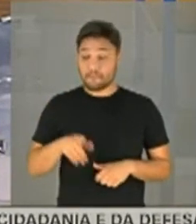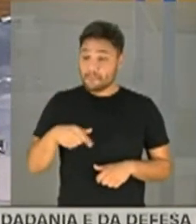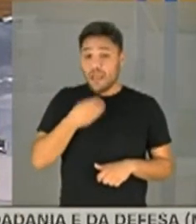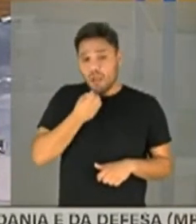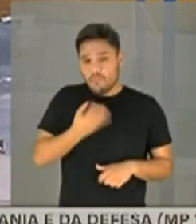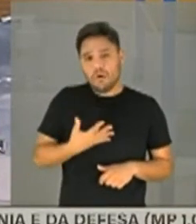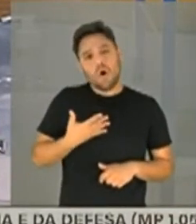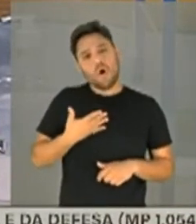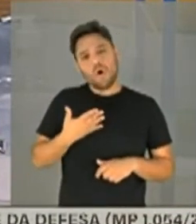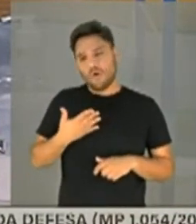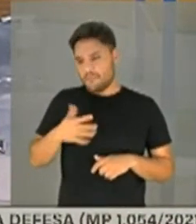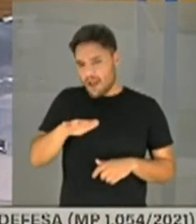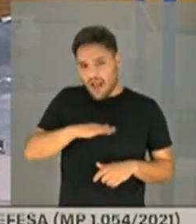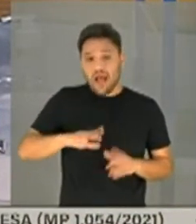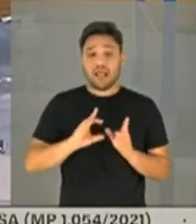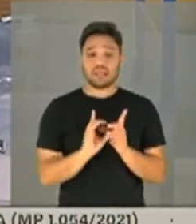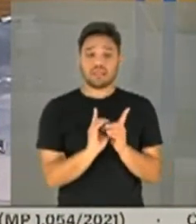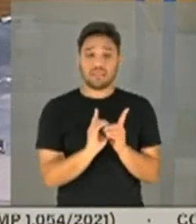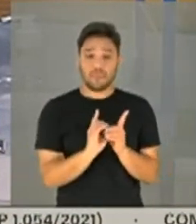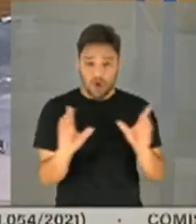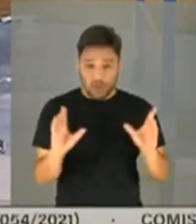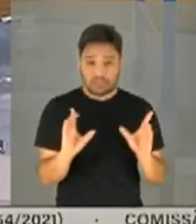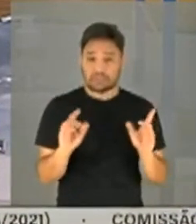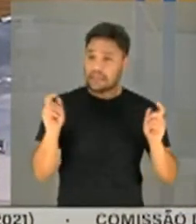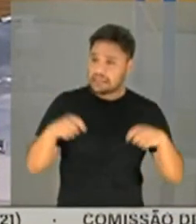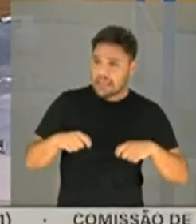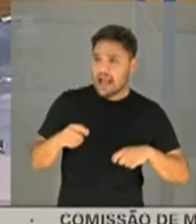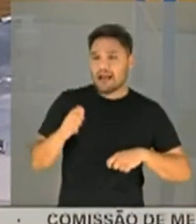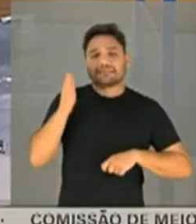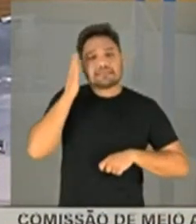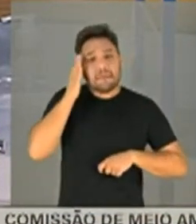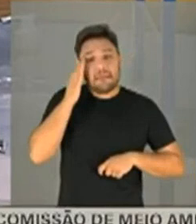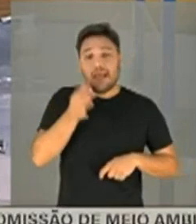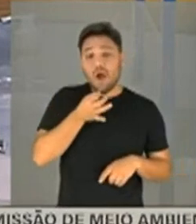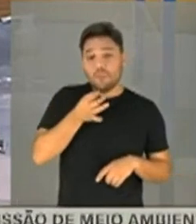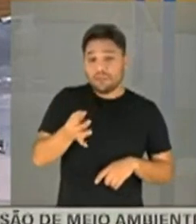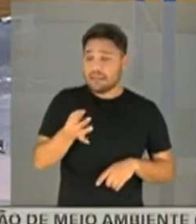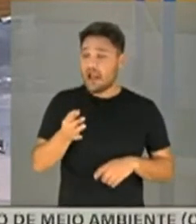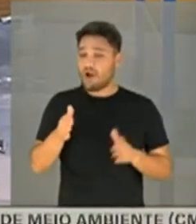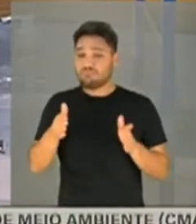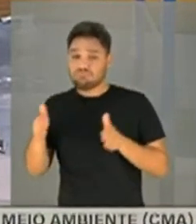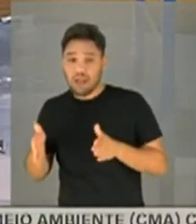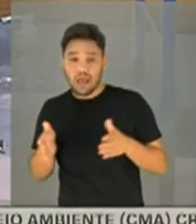para a democracia que se possa ouvir os dois